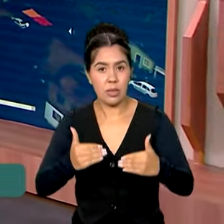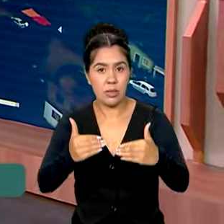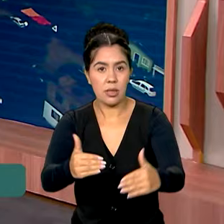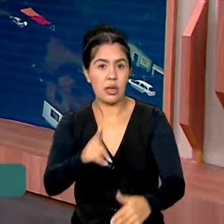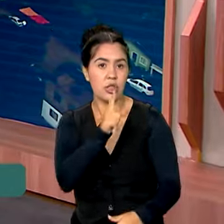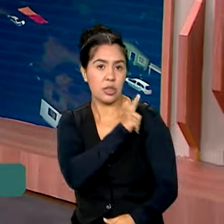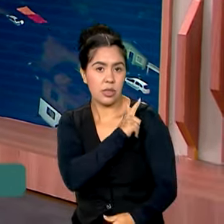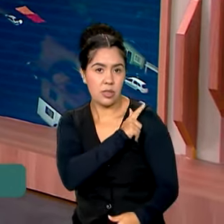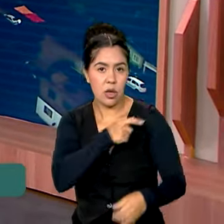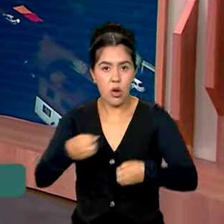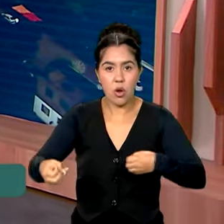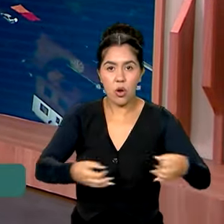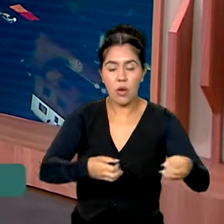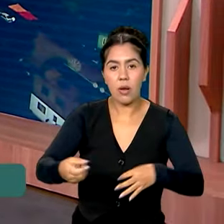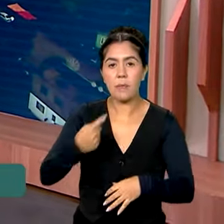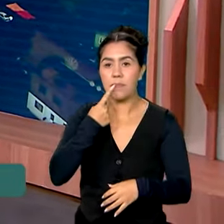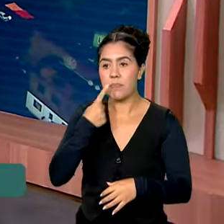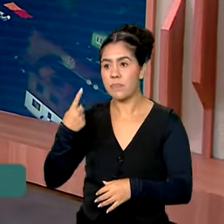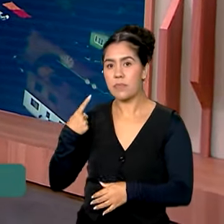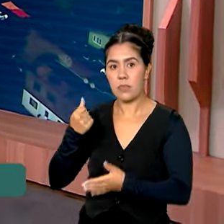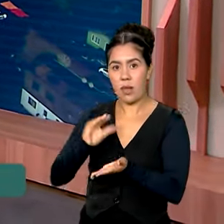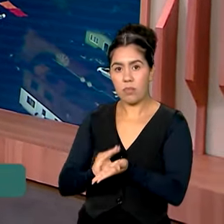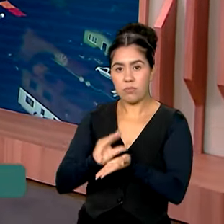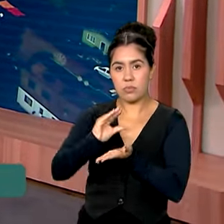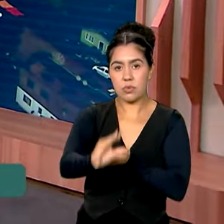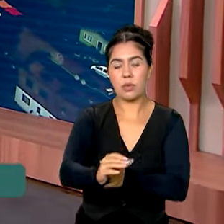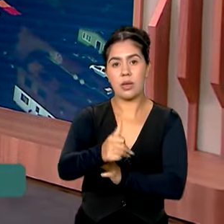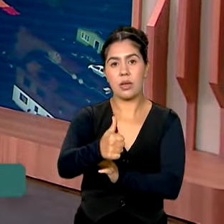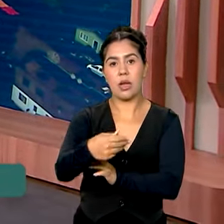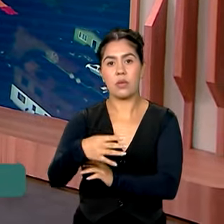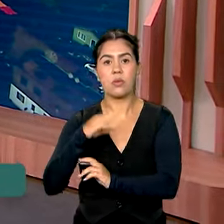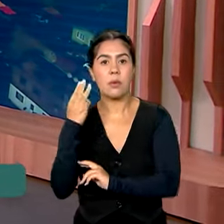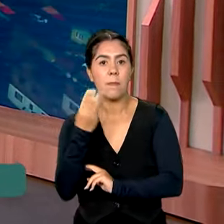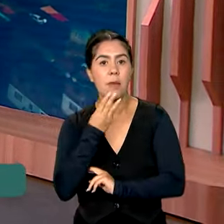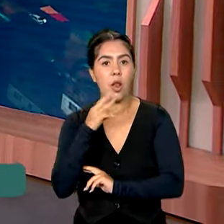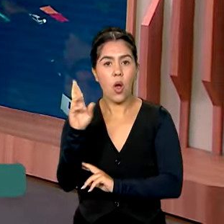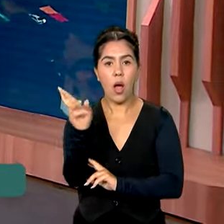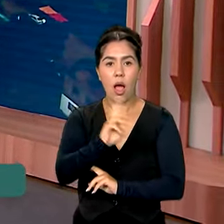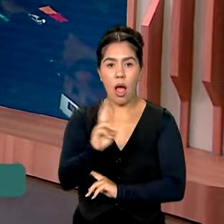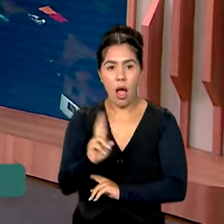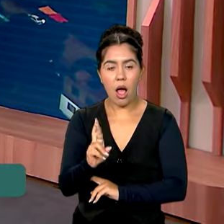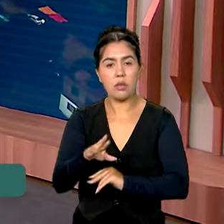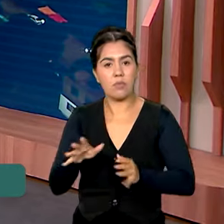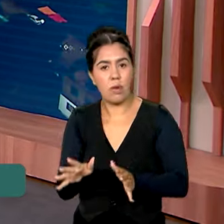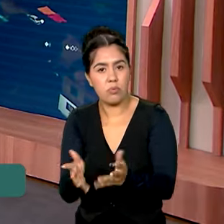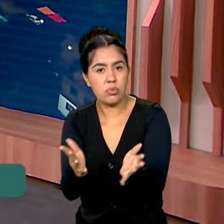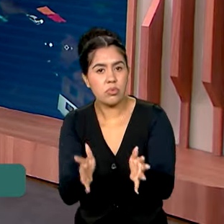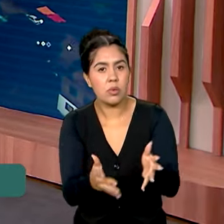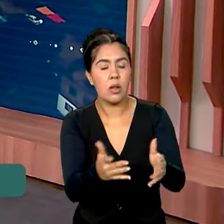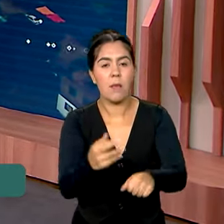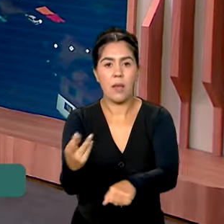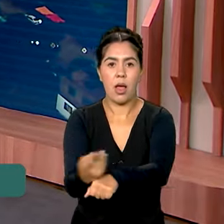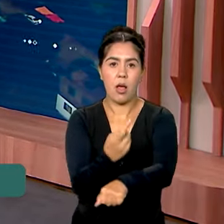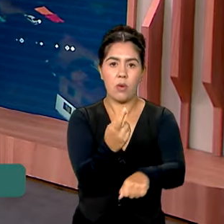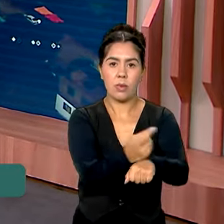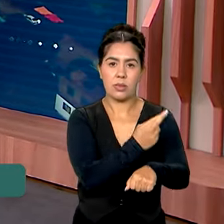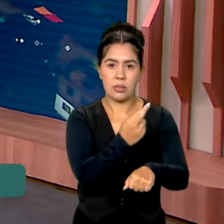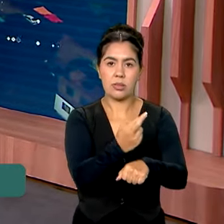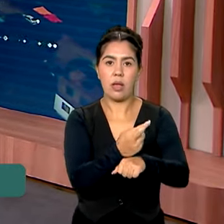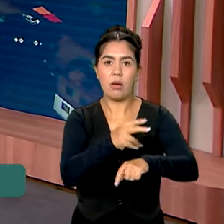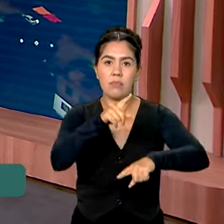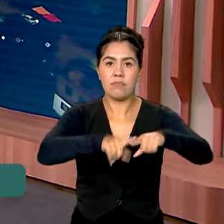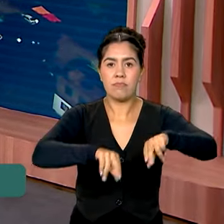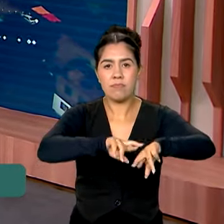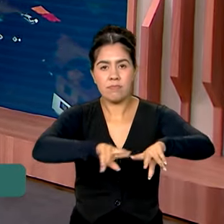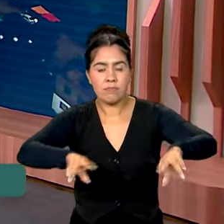Públicos, destinou recentemente mais de 14 milhões de reais para auxiliar as instituições na recuperação de seus